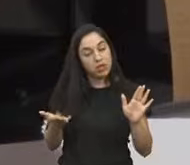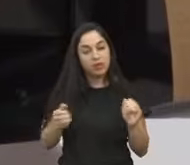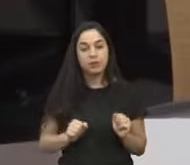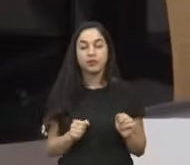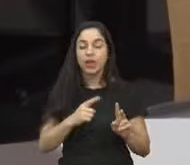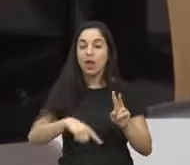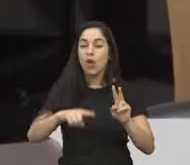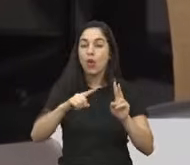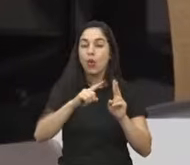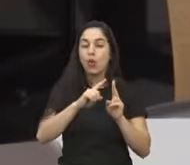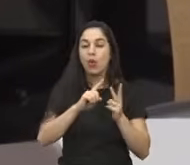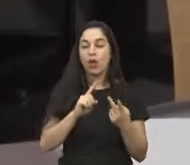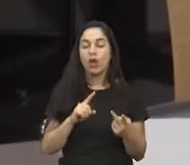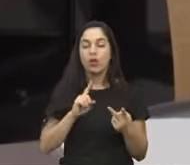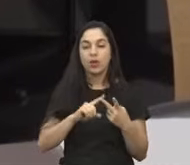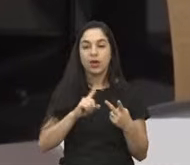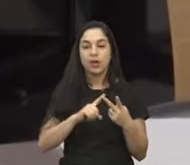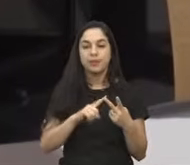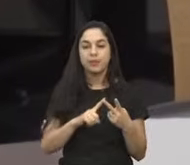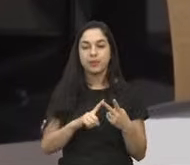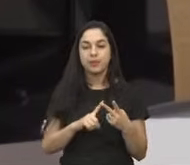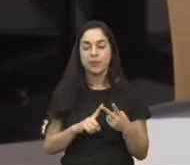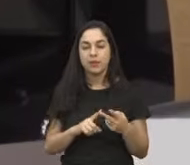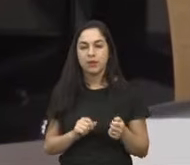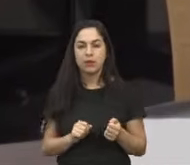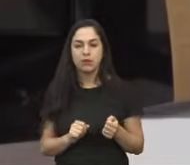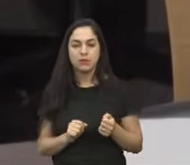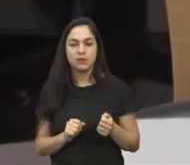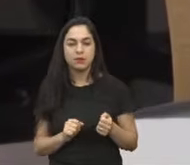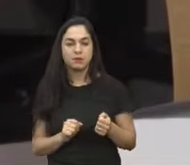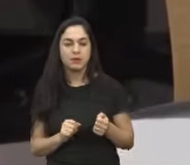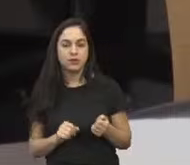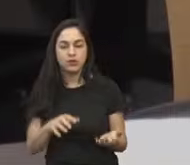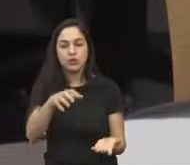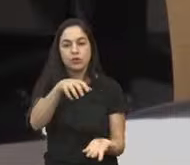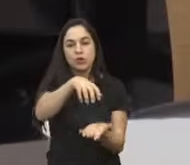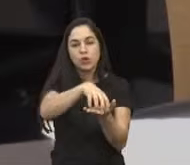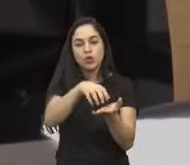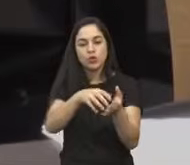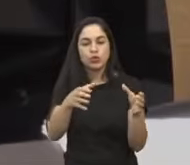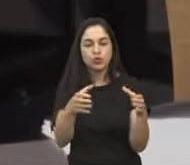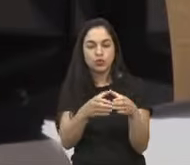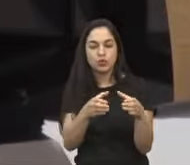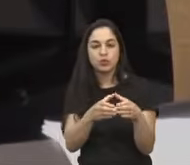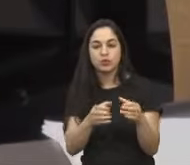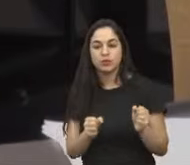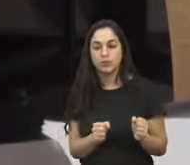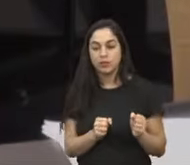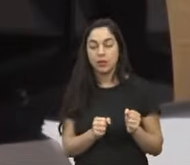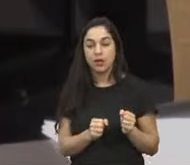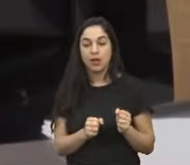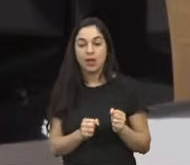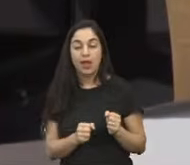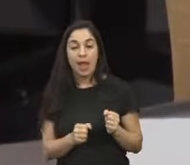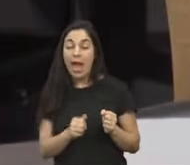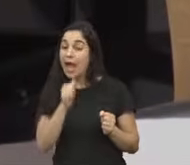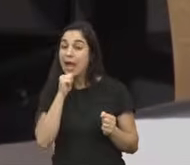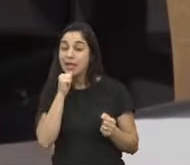que é sobre a composição das comissões permanentes. Antes de tudo vir para o plenário aqui dessa casa, ele passa por